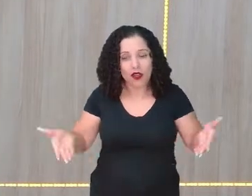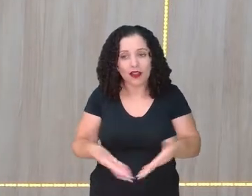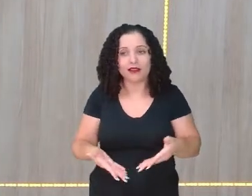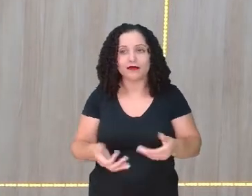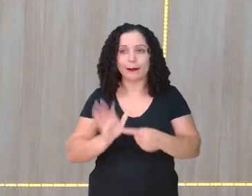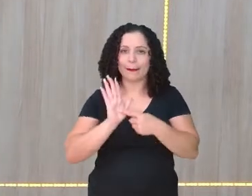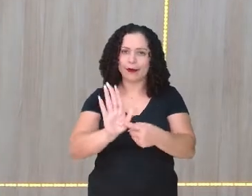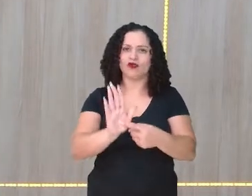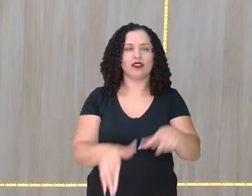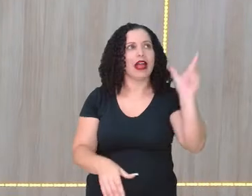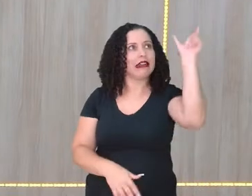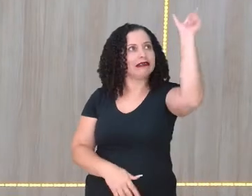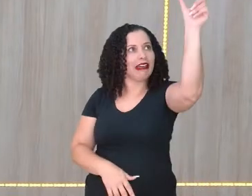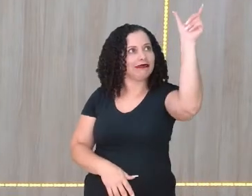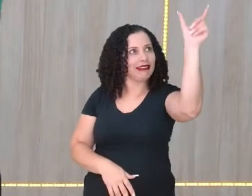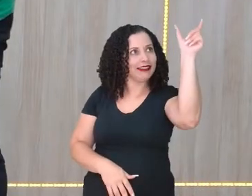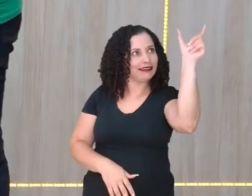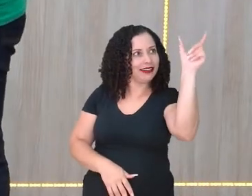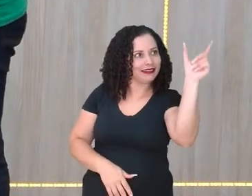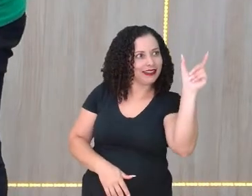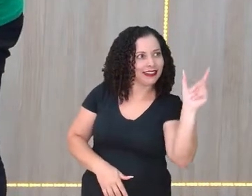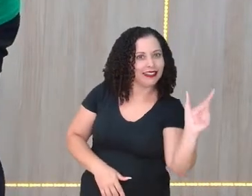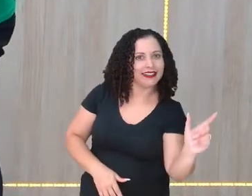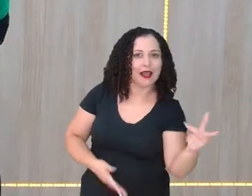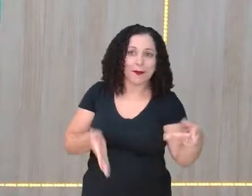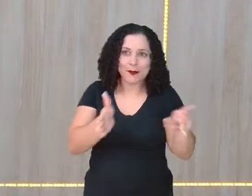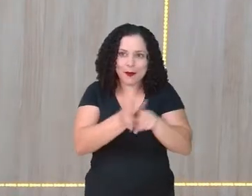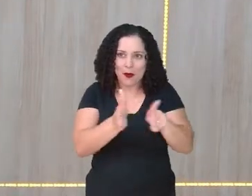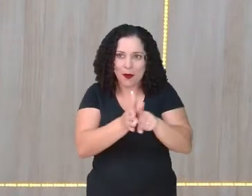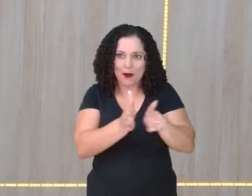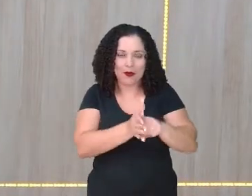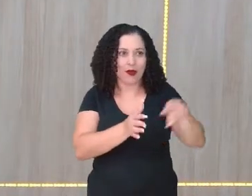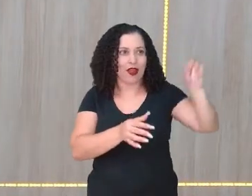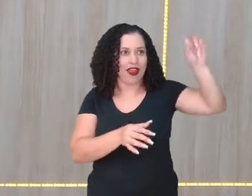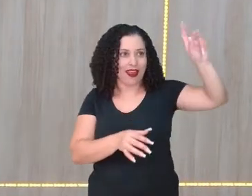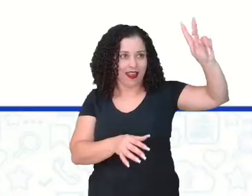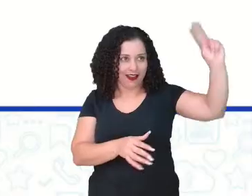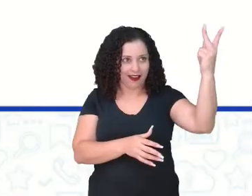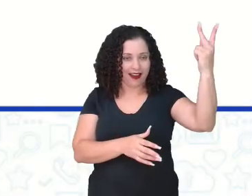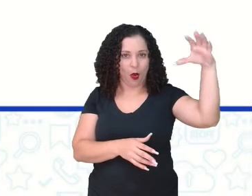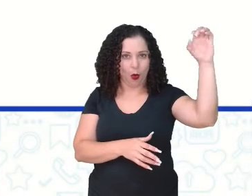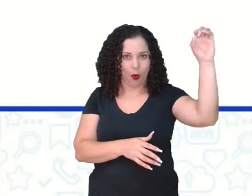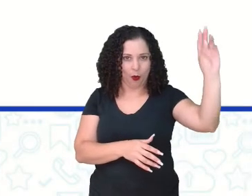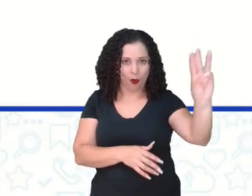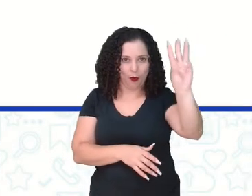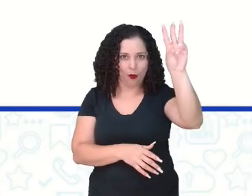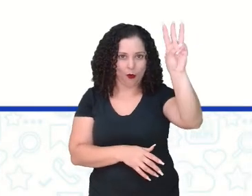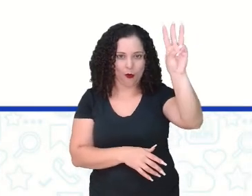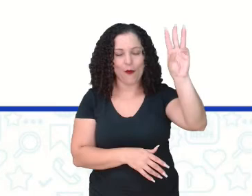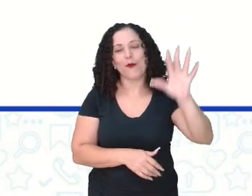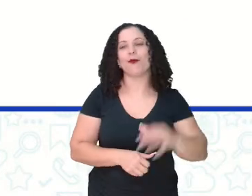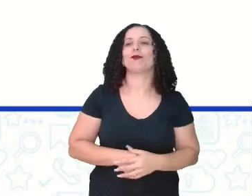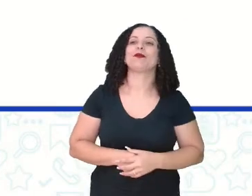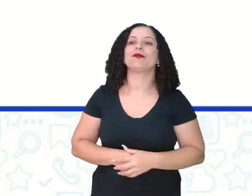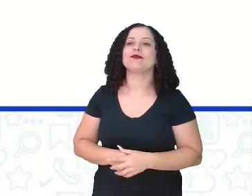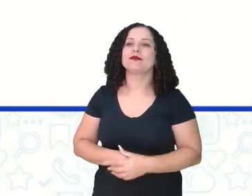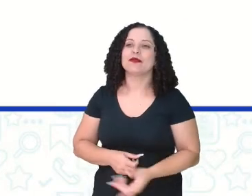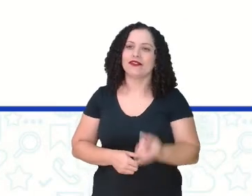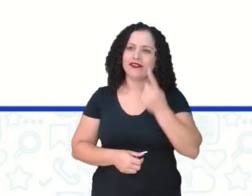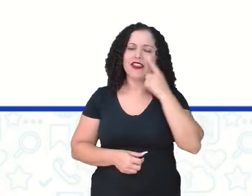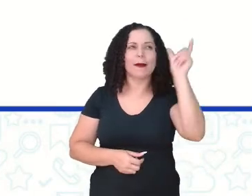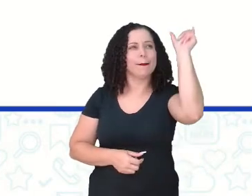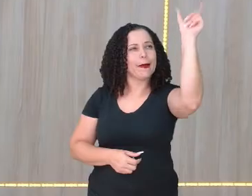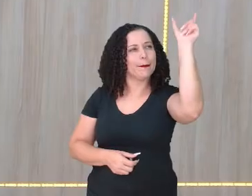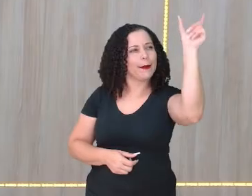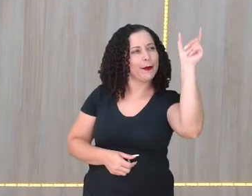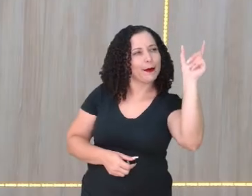nichos que é o how, tá? WH questions, WH words, vem trazendo aqui, ó. Tira aqui, Billy, para eles verem. Foca